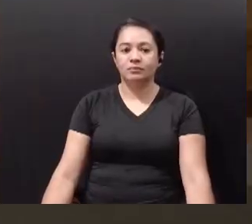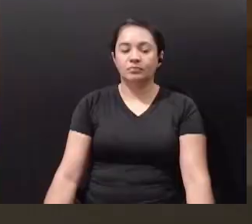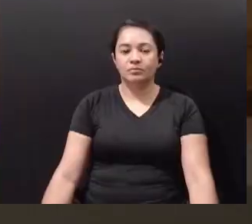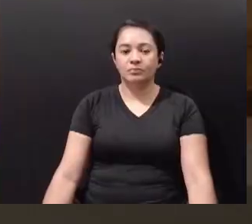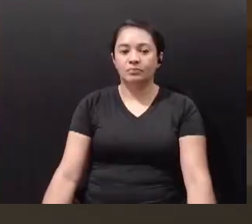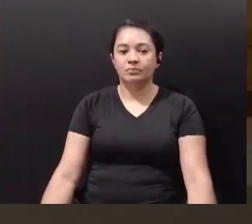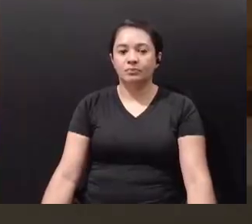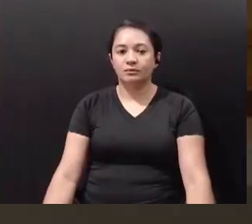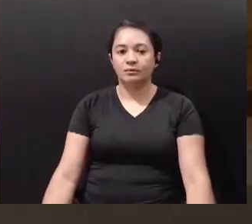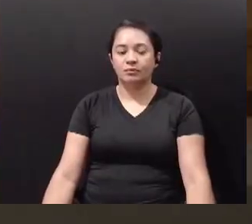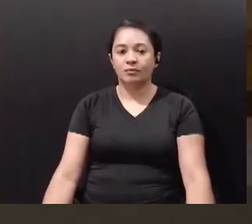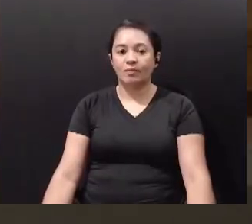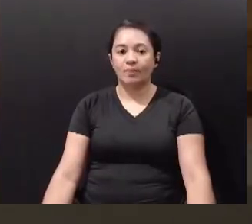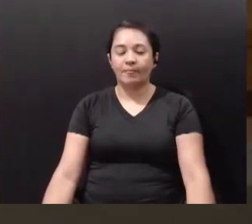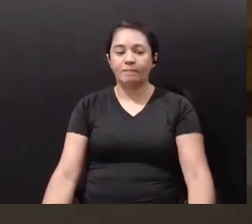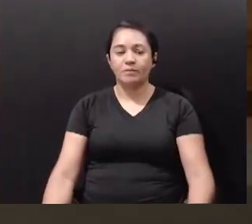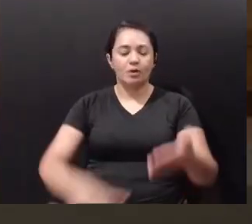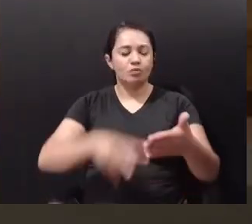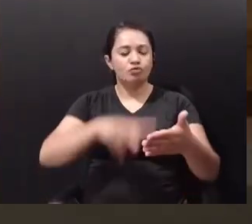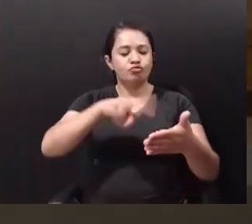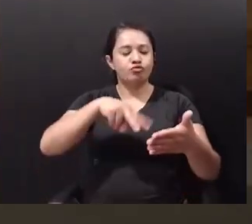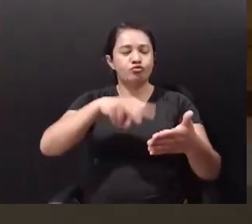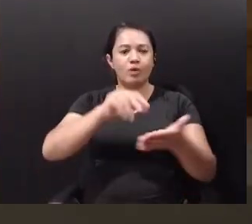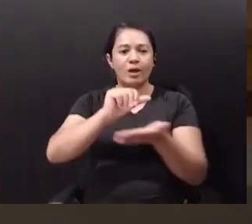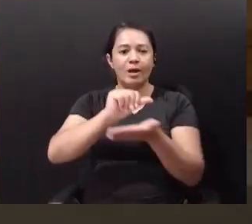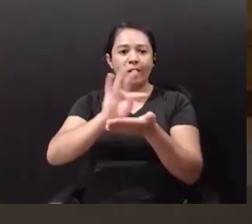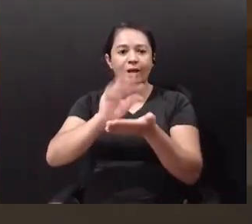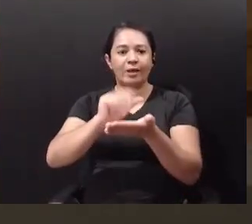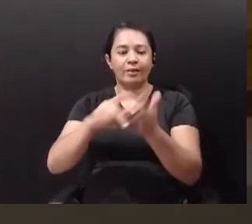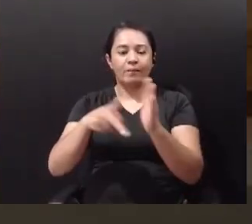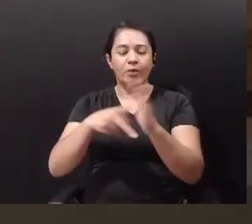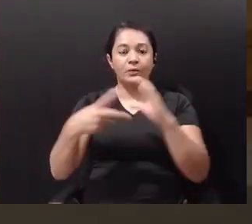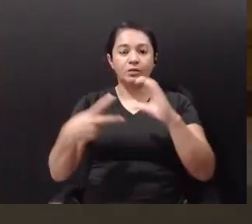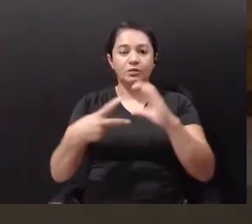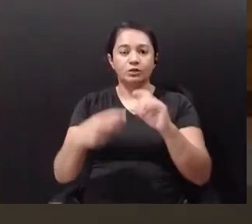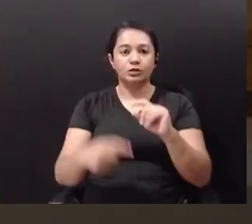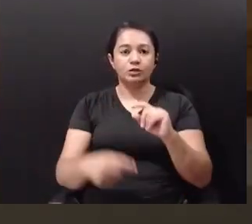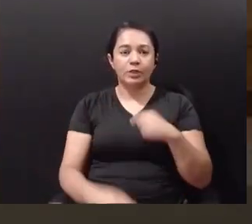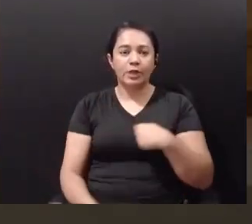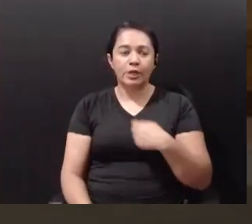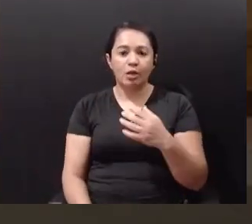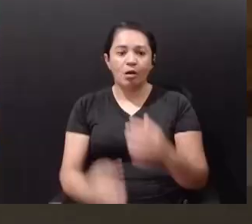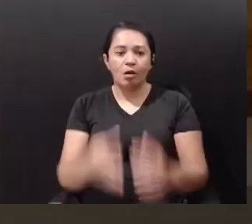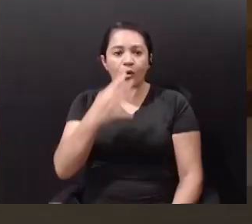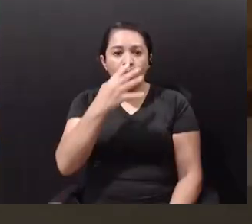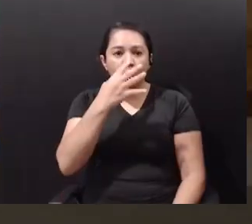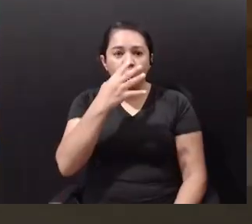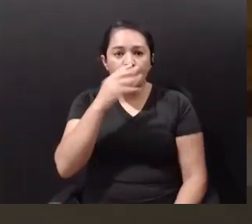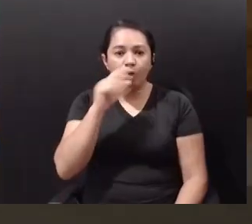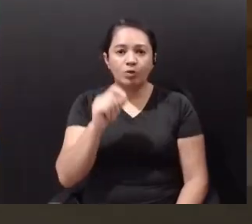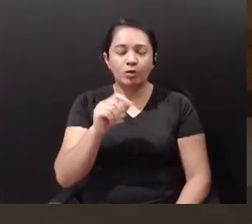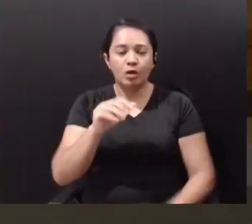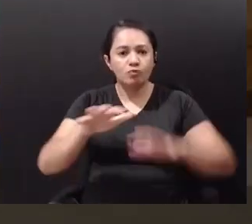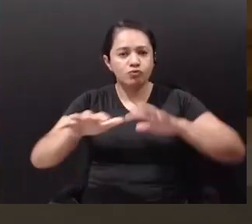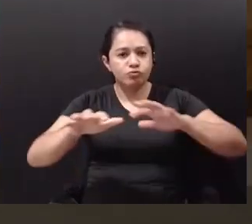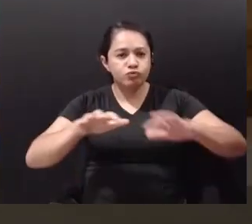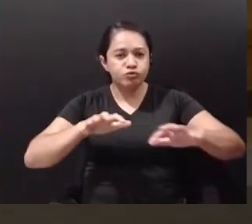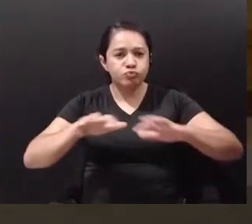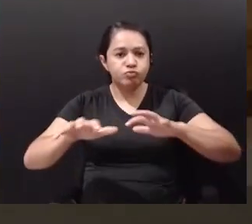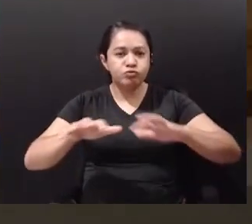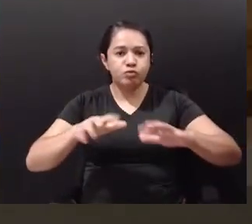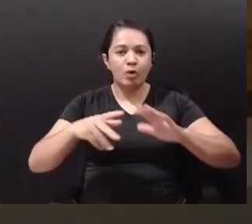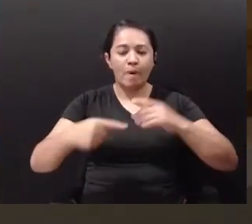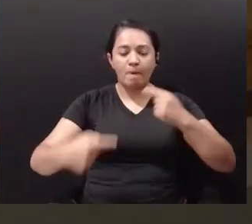Lendo as atas da Câmara Municipal, o que mais me impressionou foi essa mobilização política,